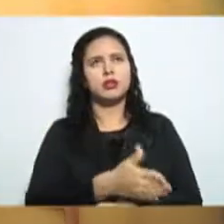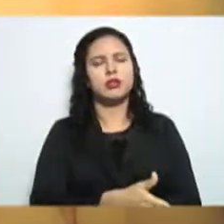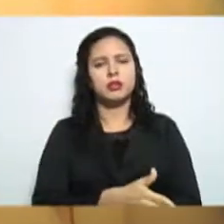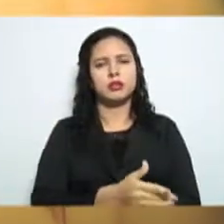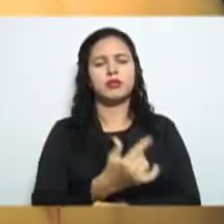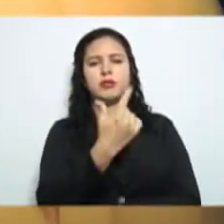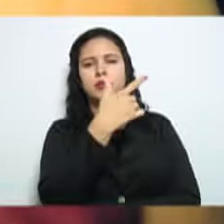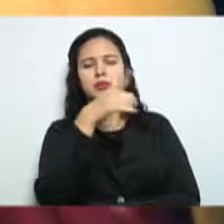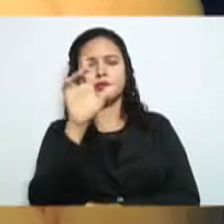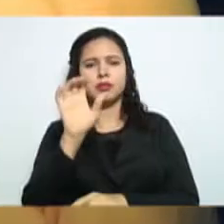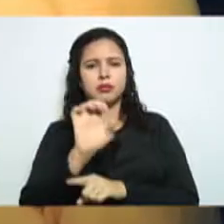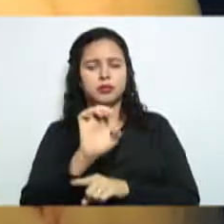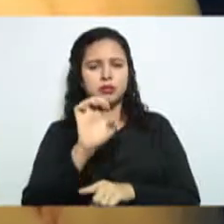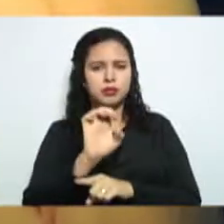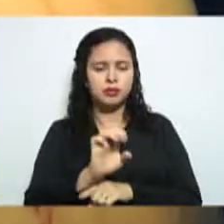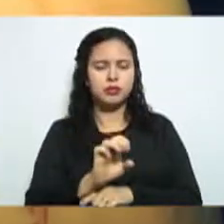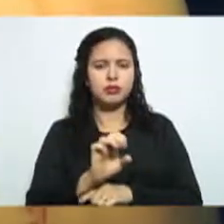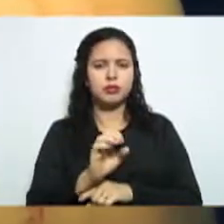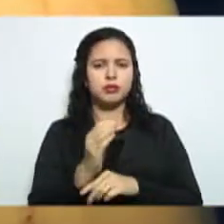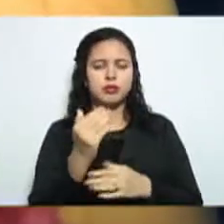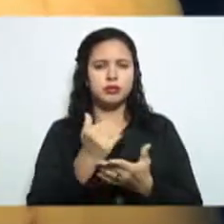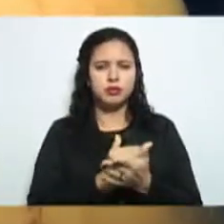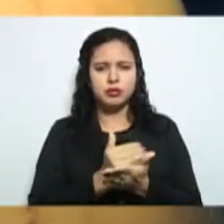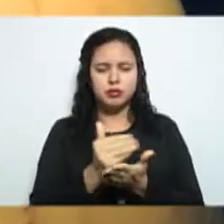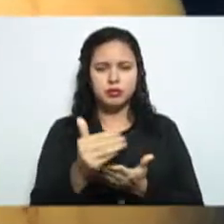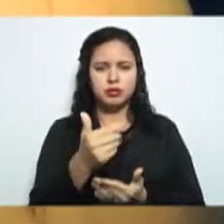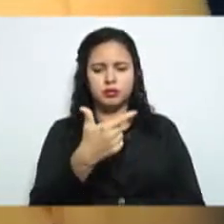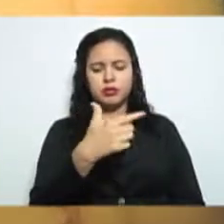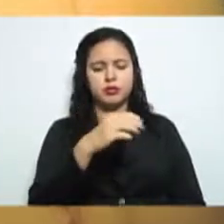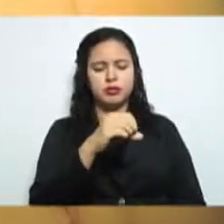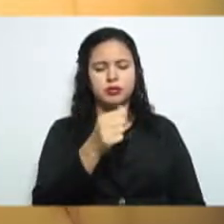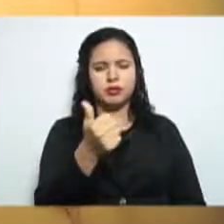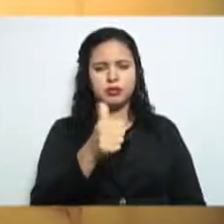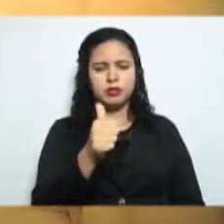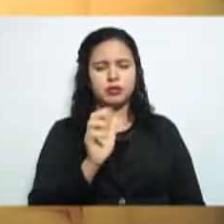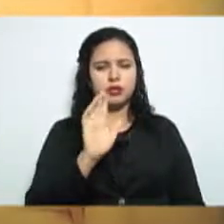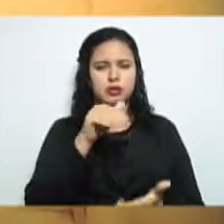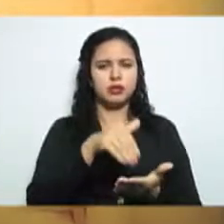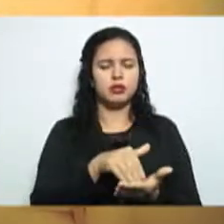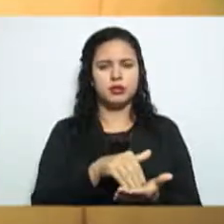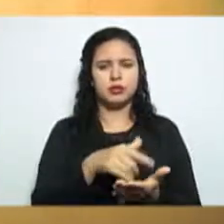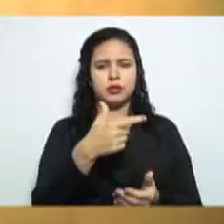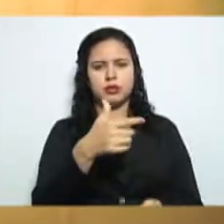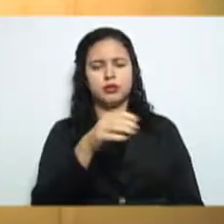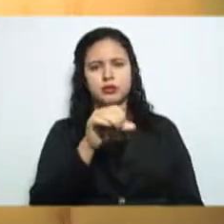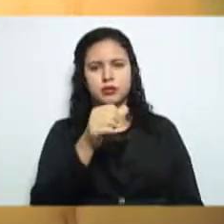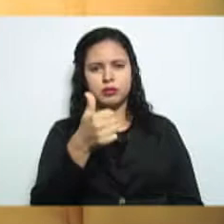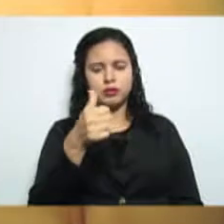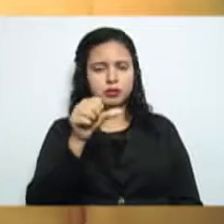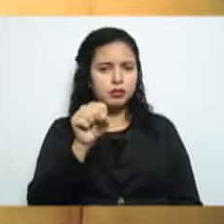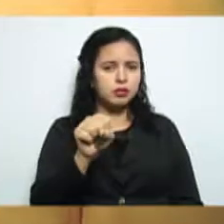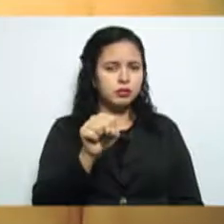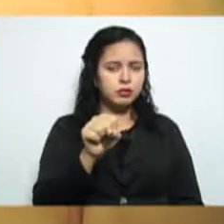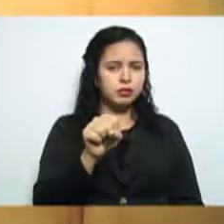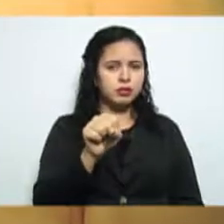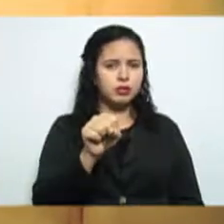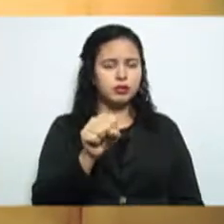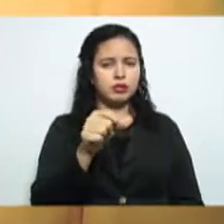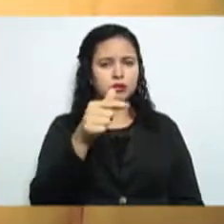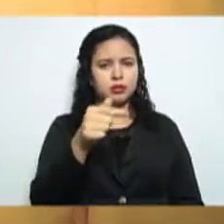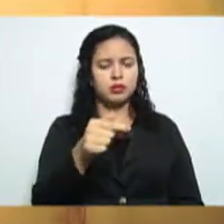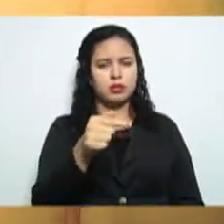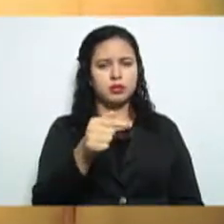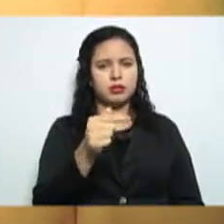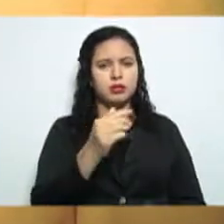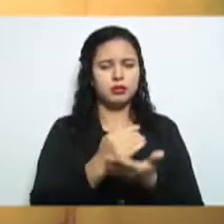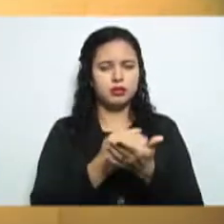cidades. Mas então o início é de 2011 e de 2011 até este momento que nós estamos falando, que é 2017,